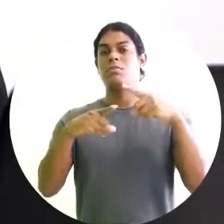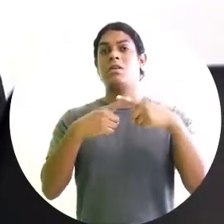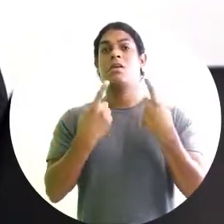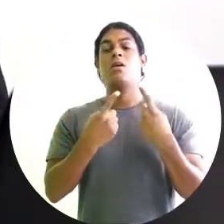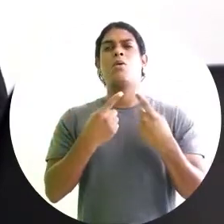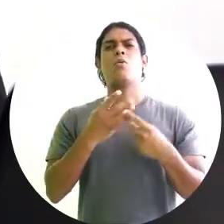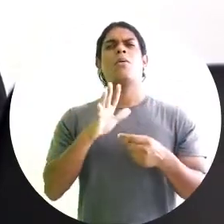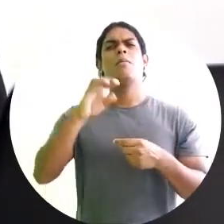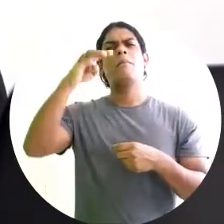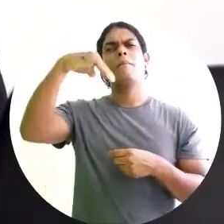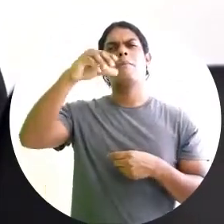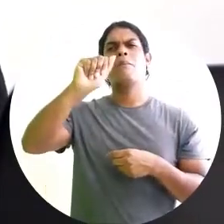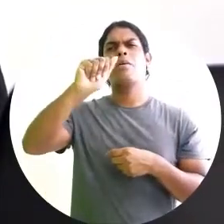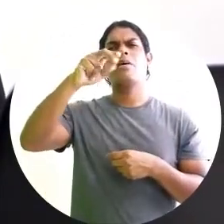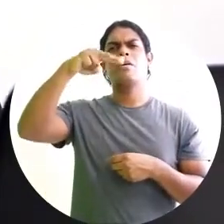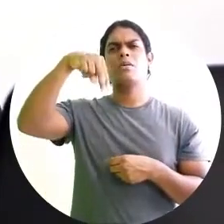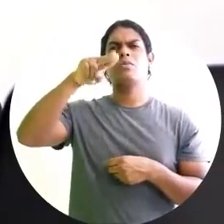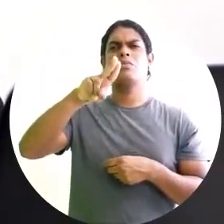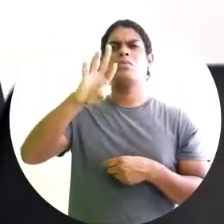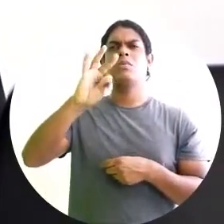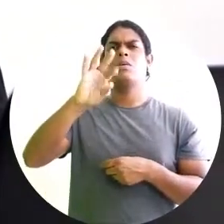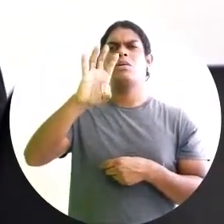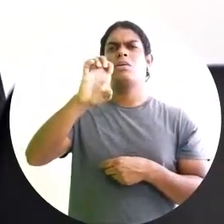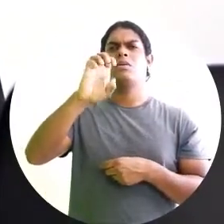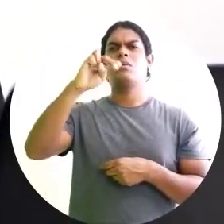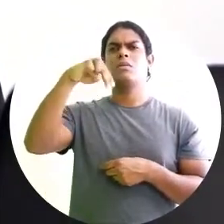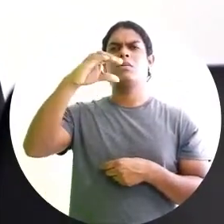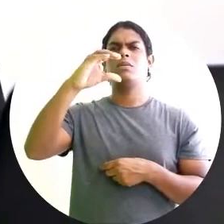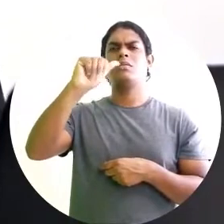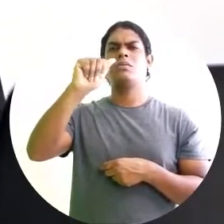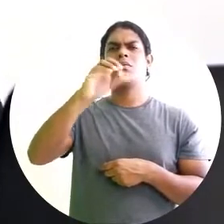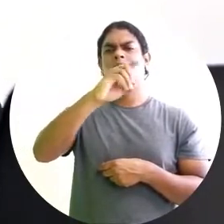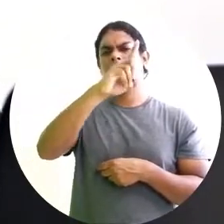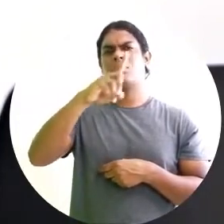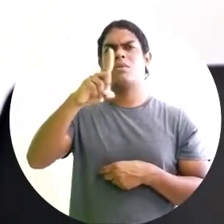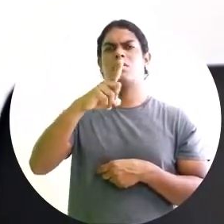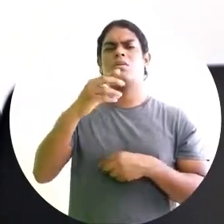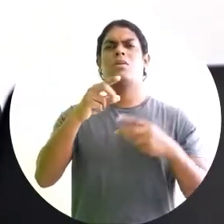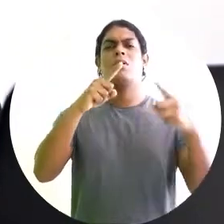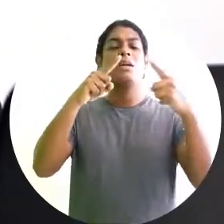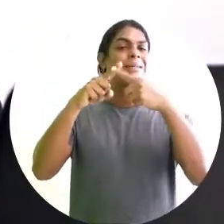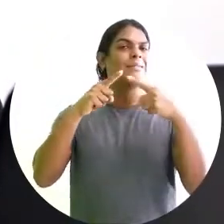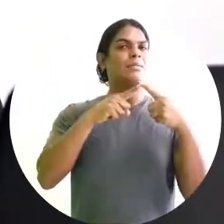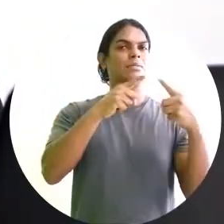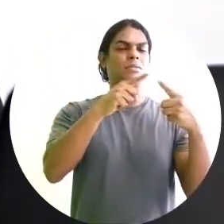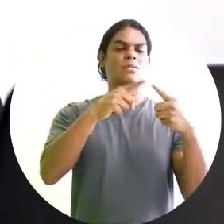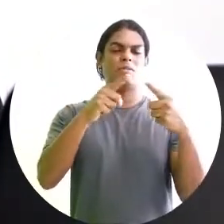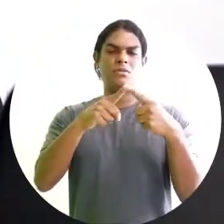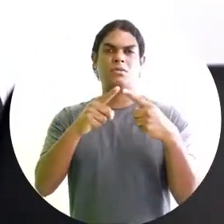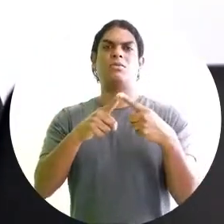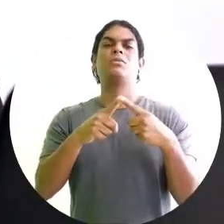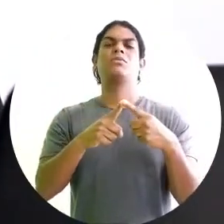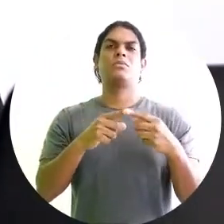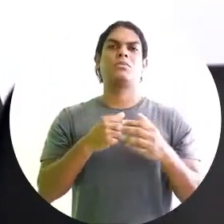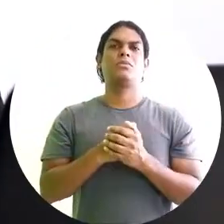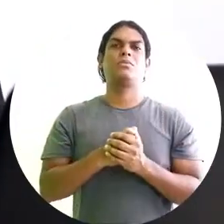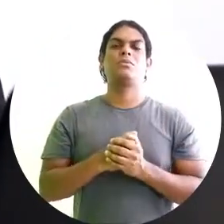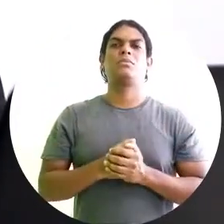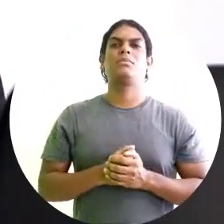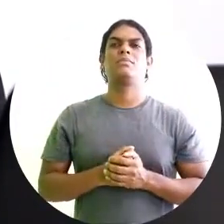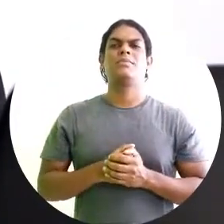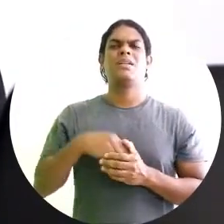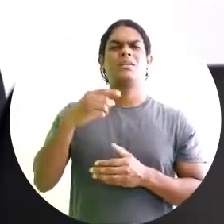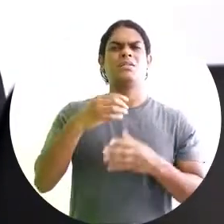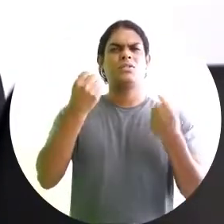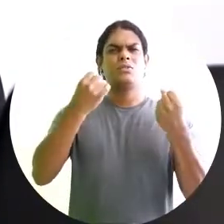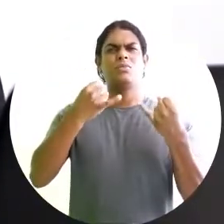o que nós chamamos de manutenção. Como existe essa compatibilização? Através das negociações e acordo coletivo.